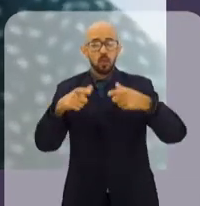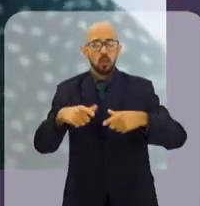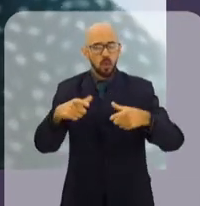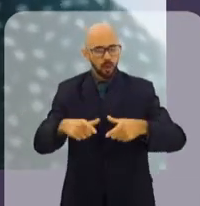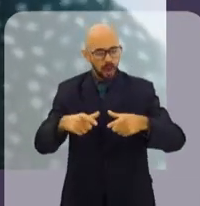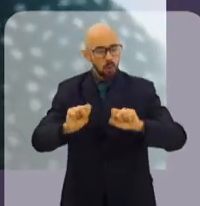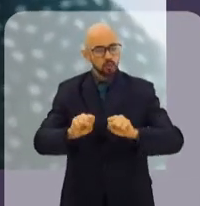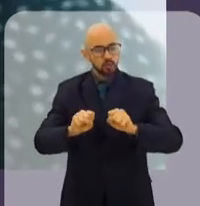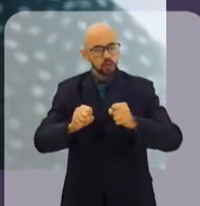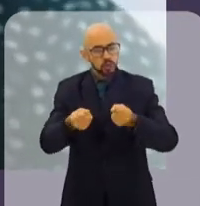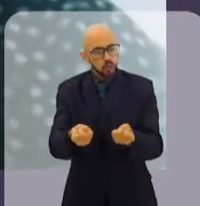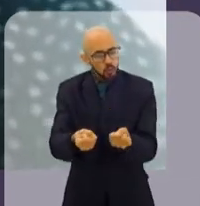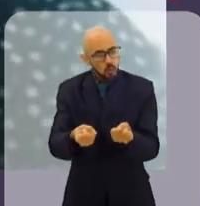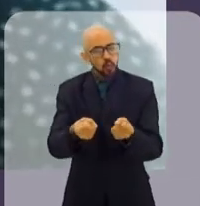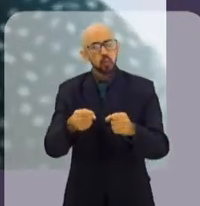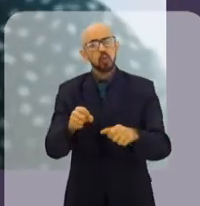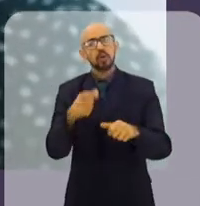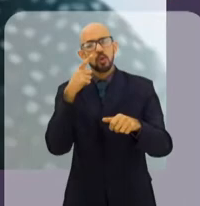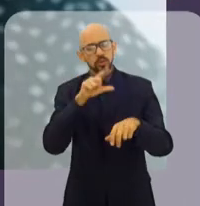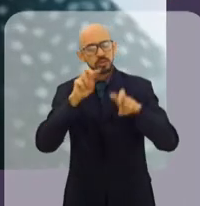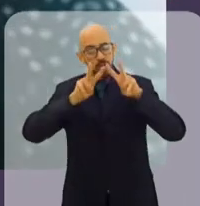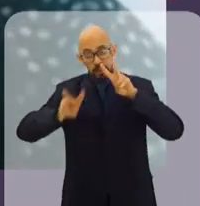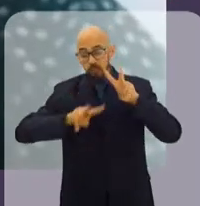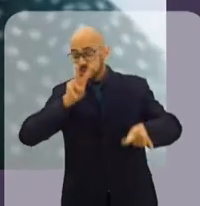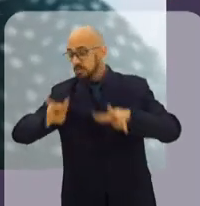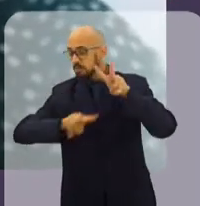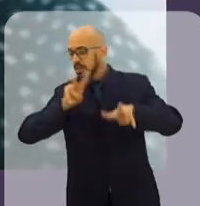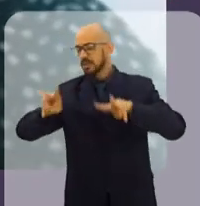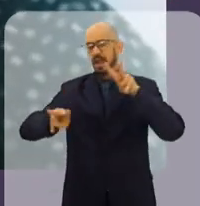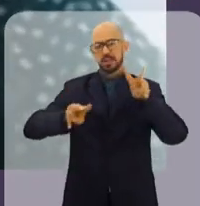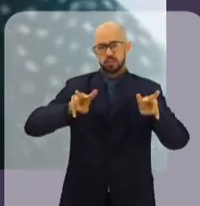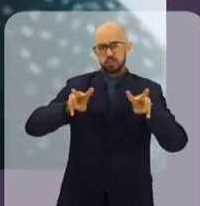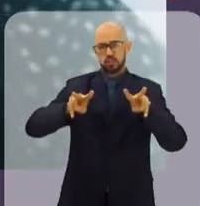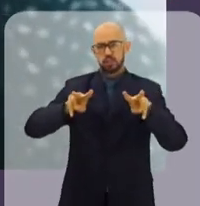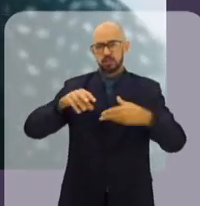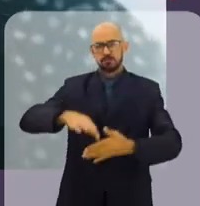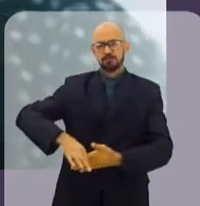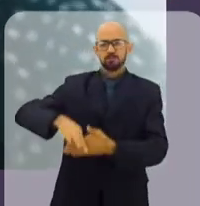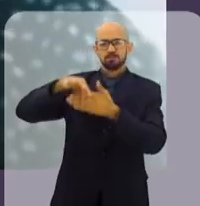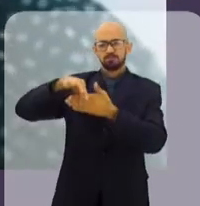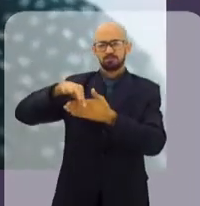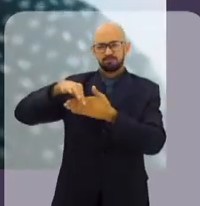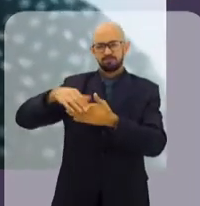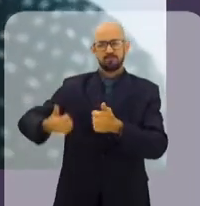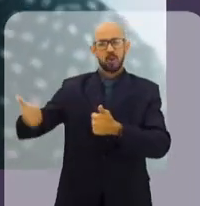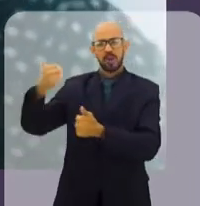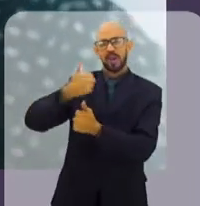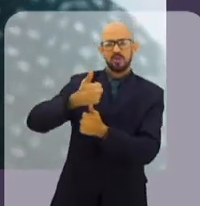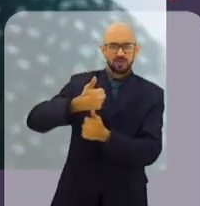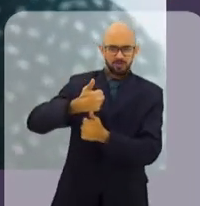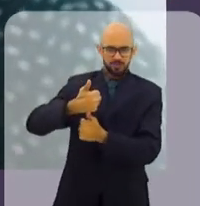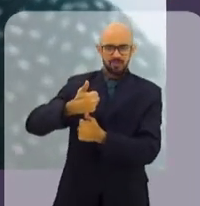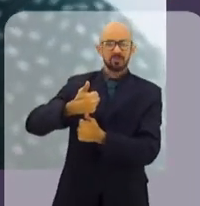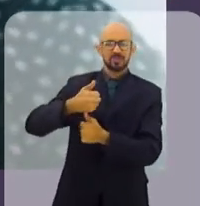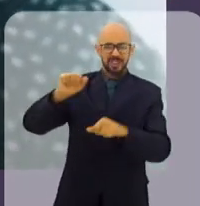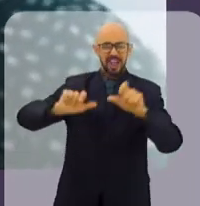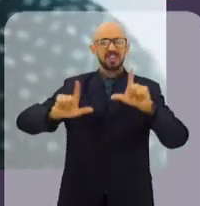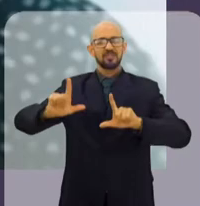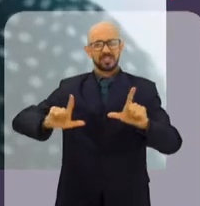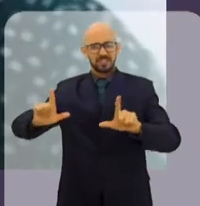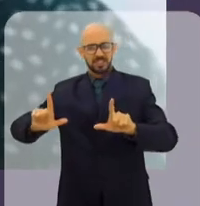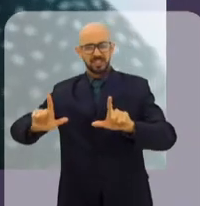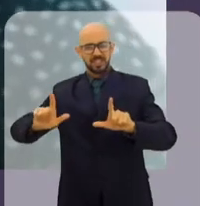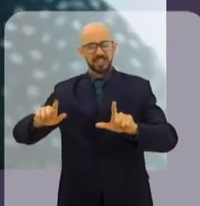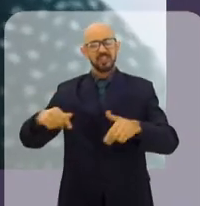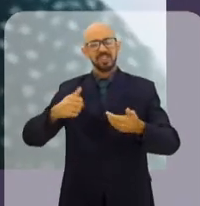local seguro, um local de visibilidade, um local de destaque na mídia mainstream. Eles acabam